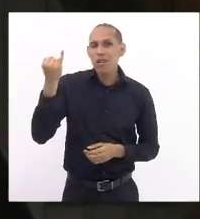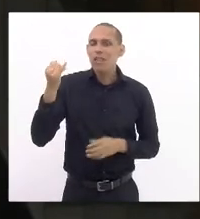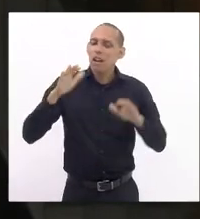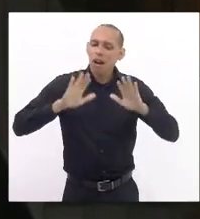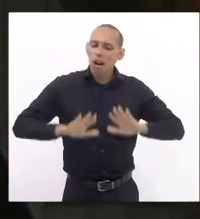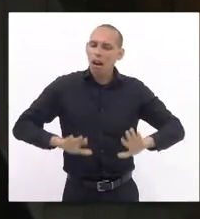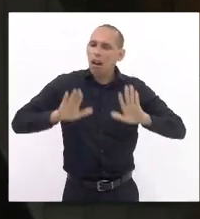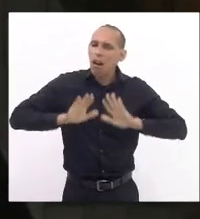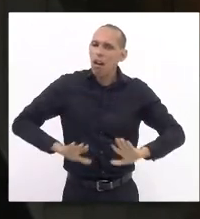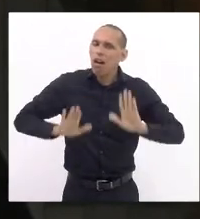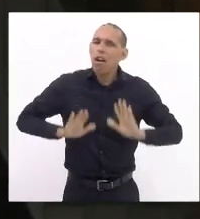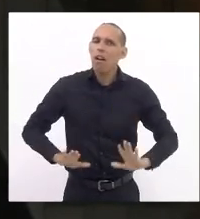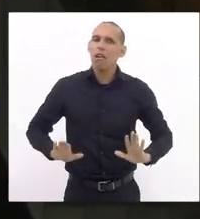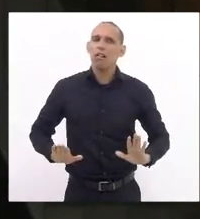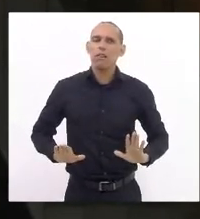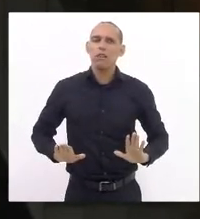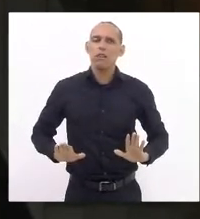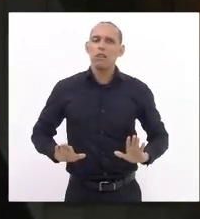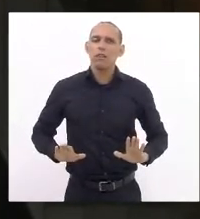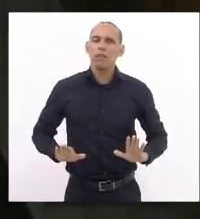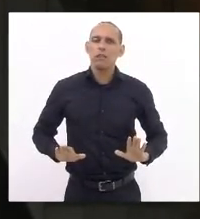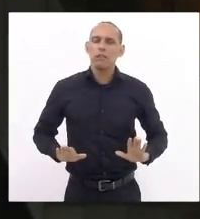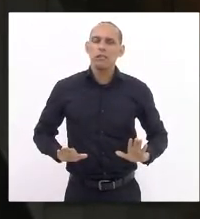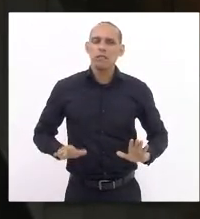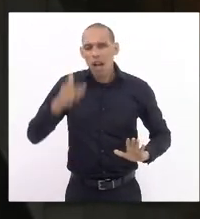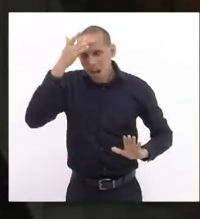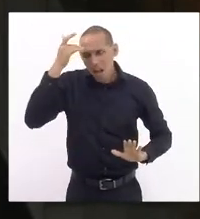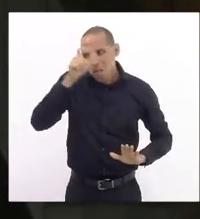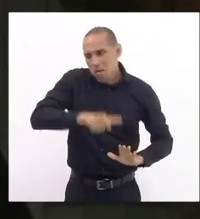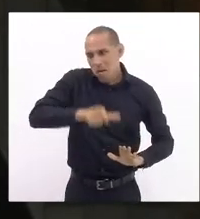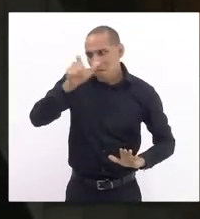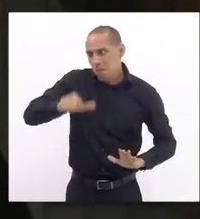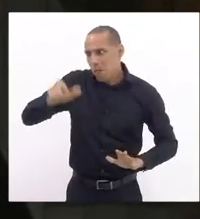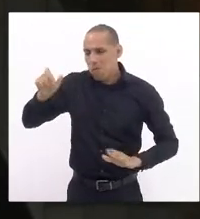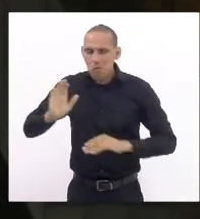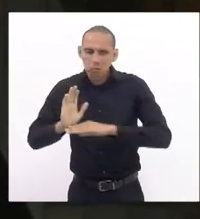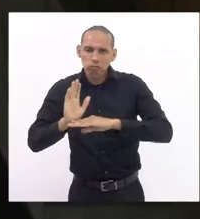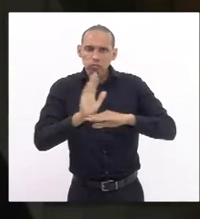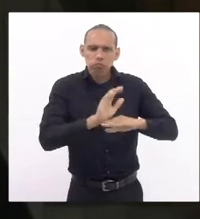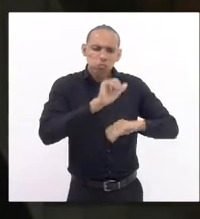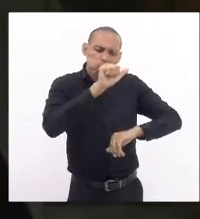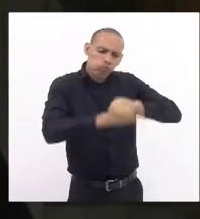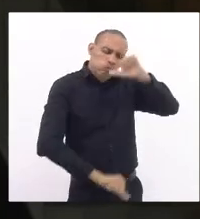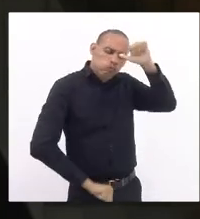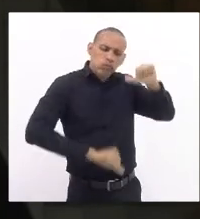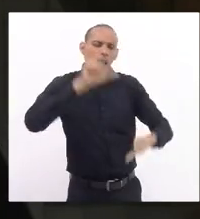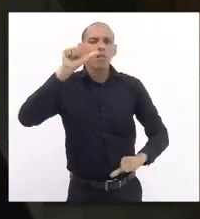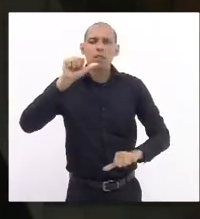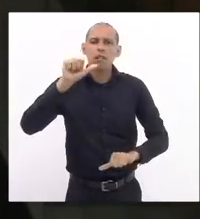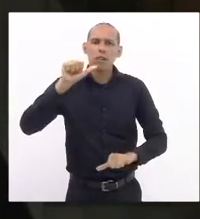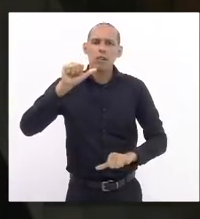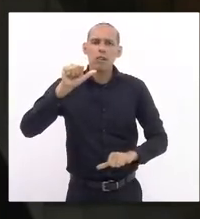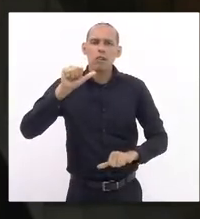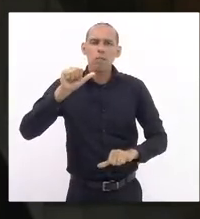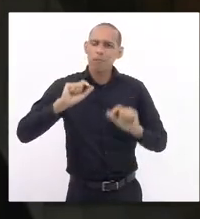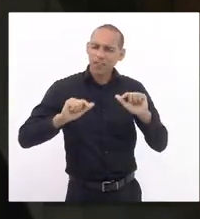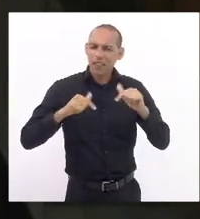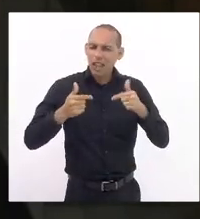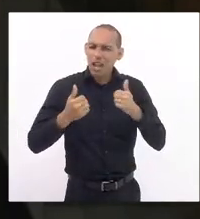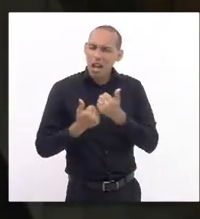bola, pessoal. É importante que quem está ajudando, né, não transforme essa ajuda ou as ações de